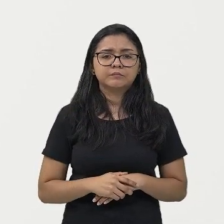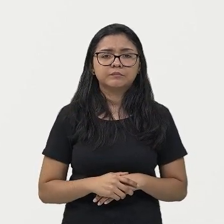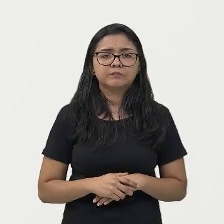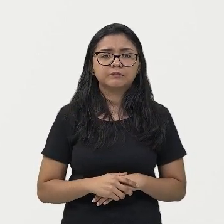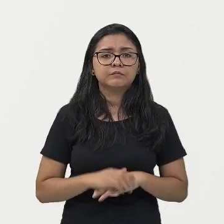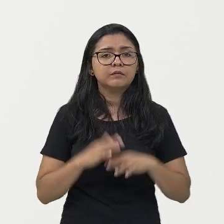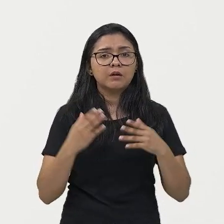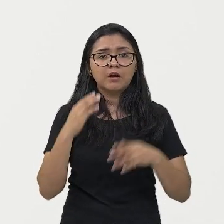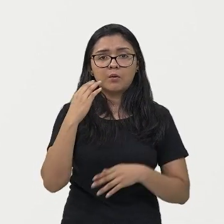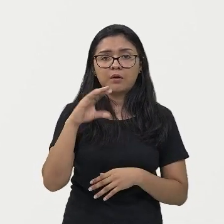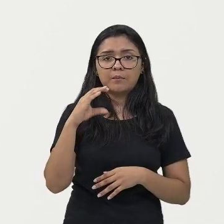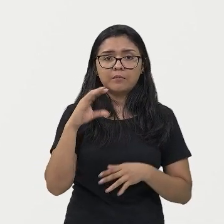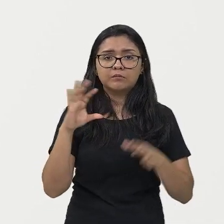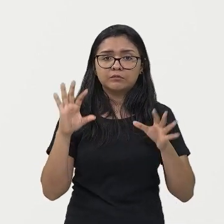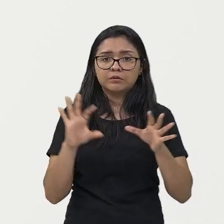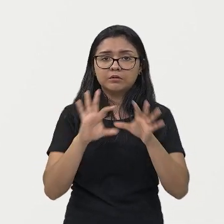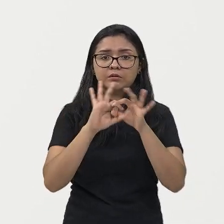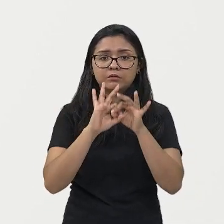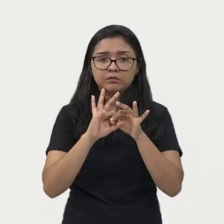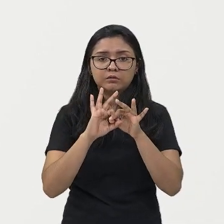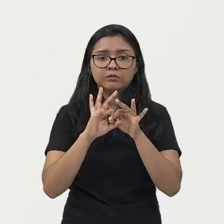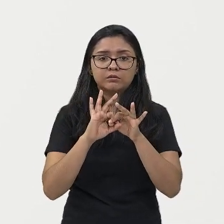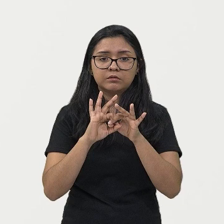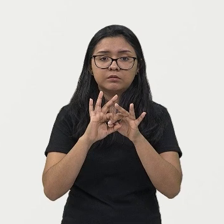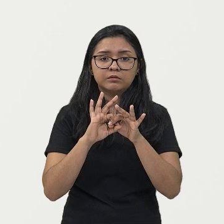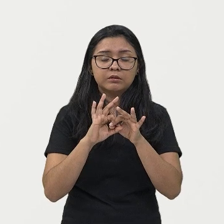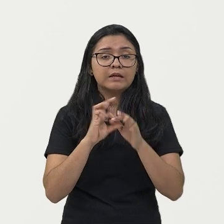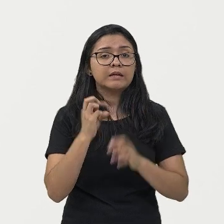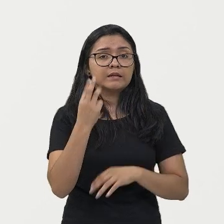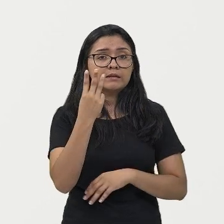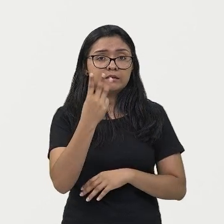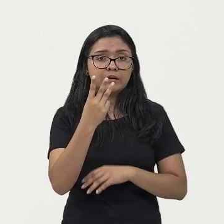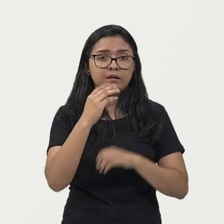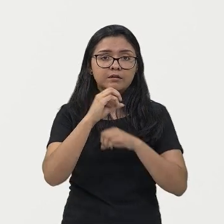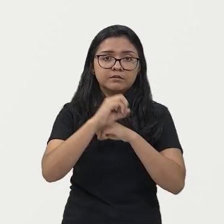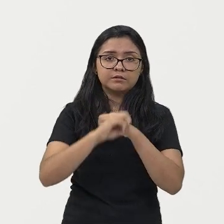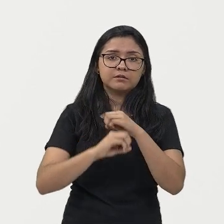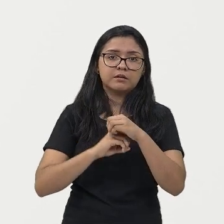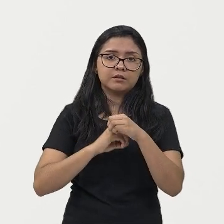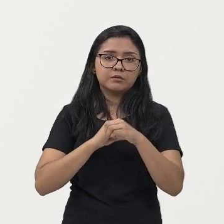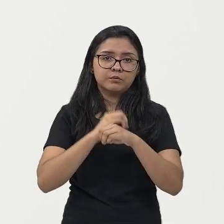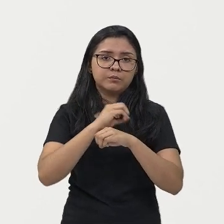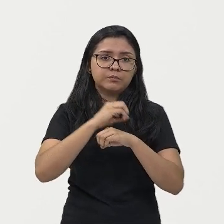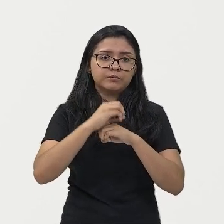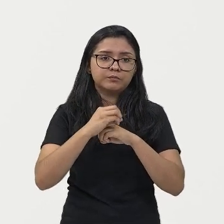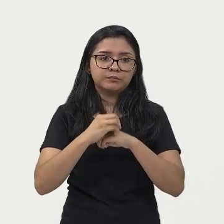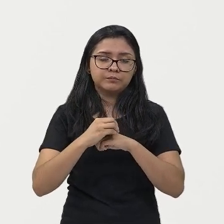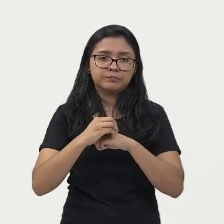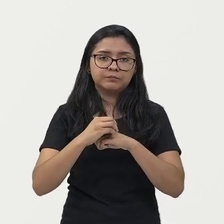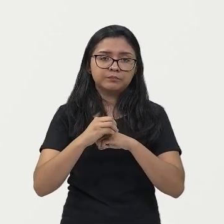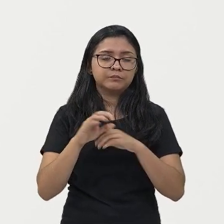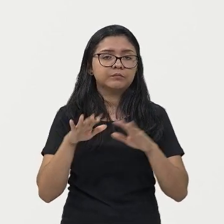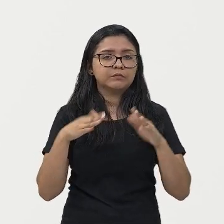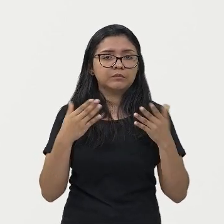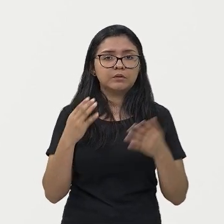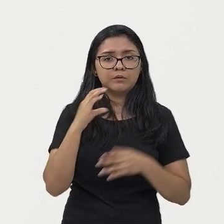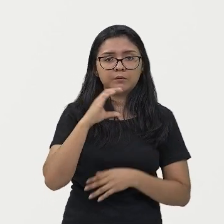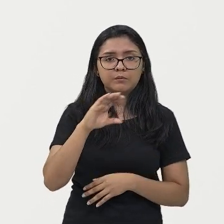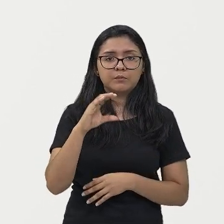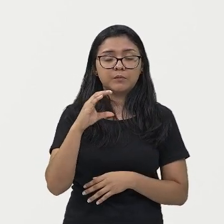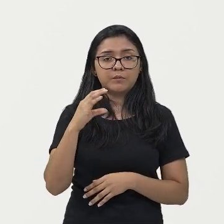que está ligado a 3 átomos de carbono, né? Então, o carbono que está